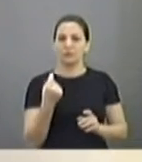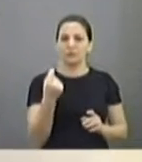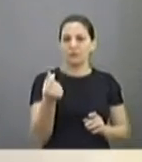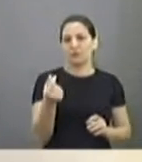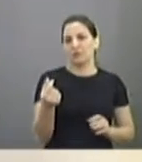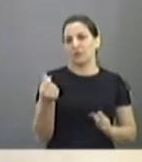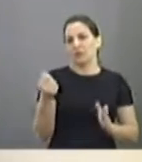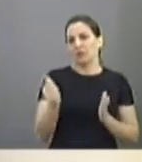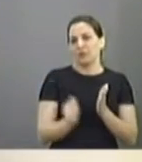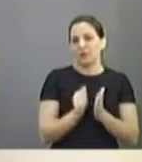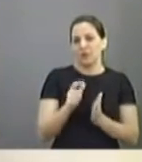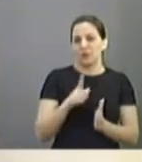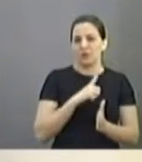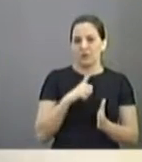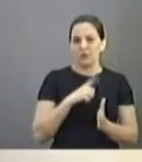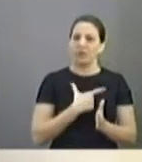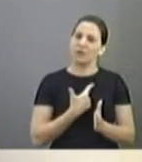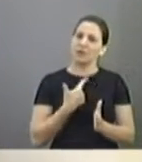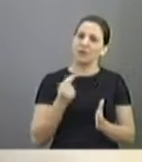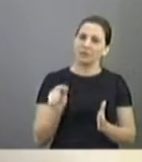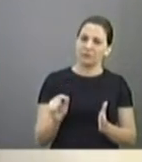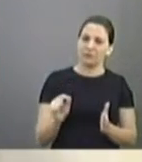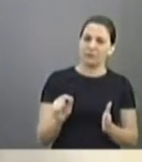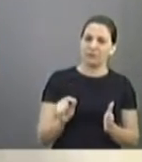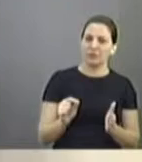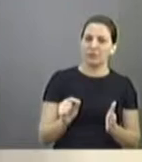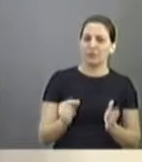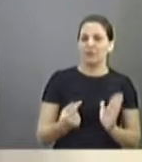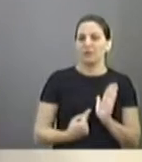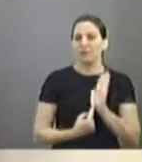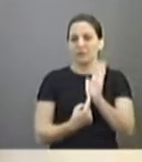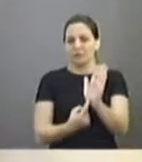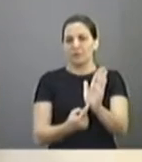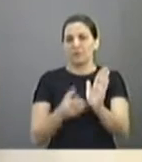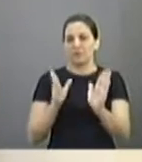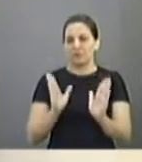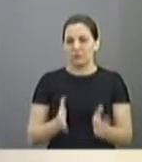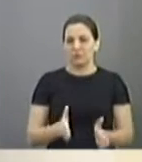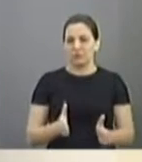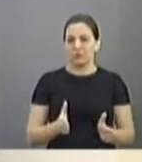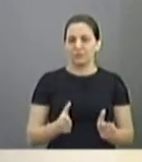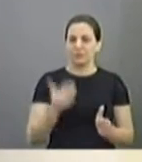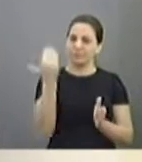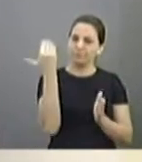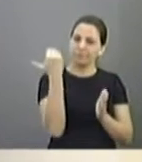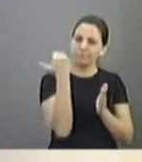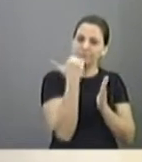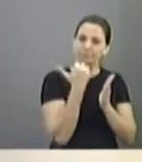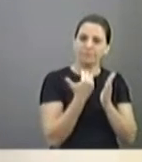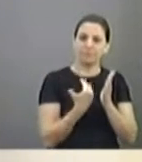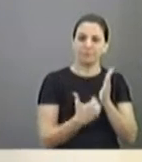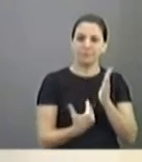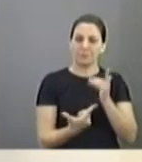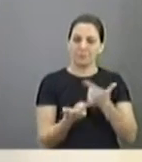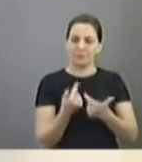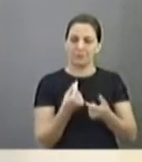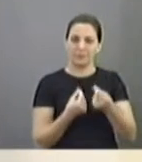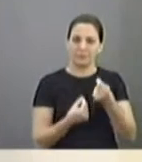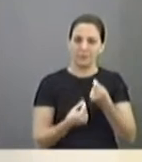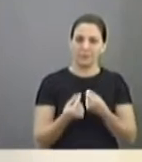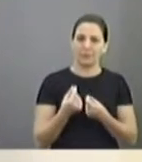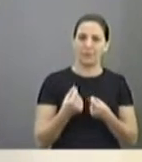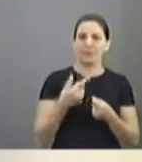que a cidade vive hoje e financeiro, e tendo como mostra já o que foi aqui o processo de negociação para